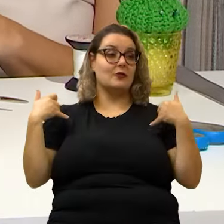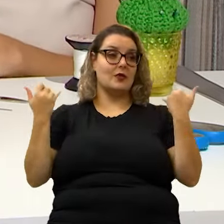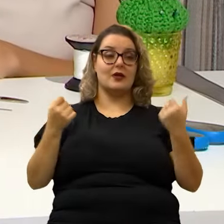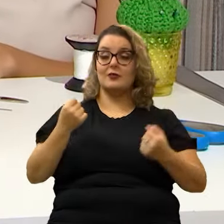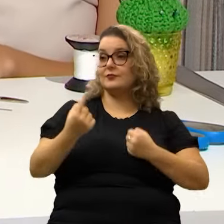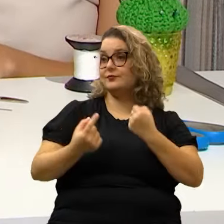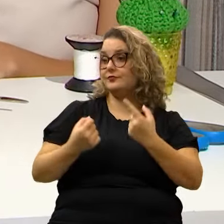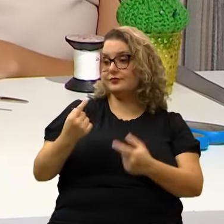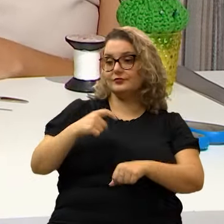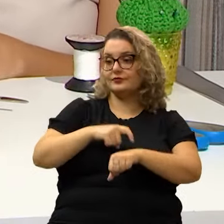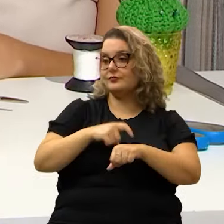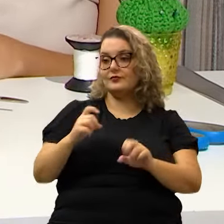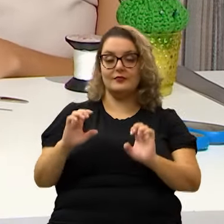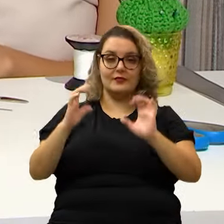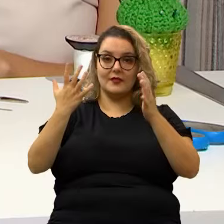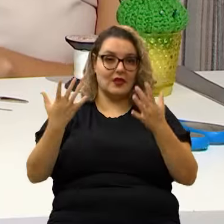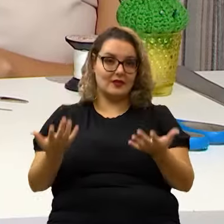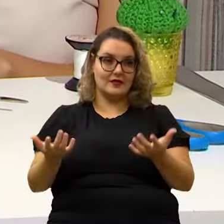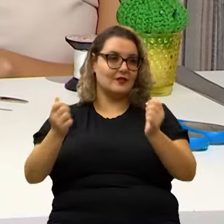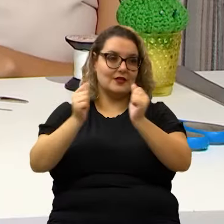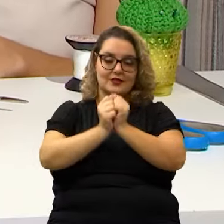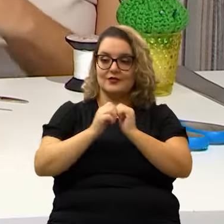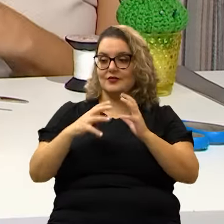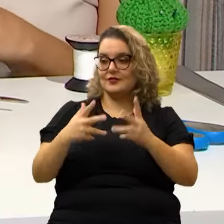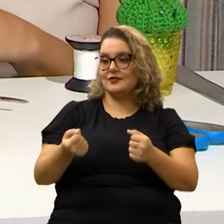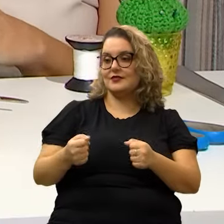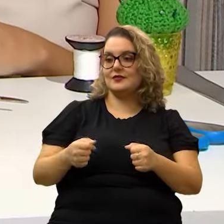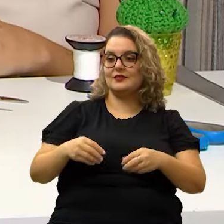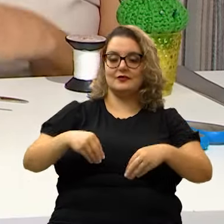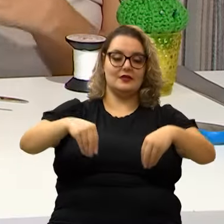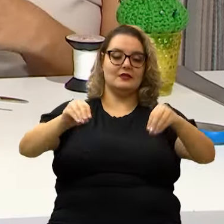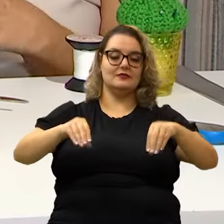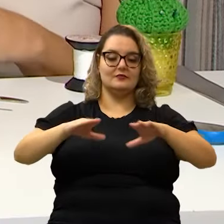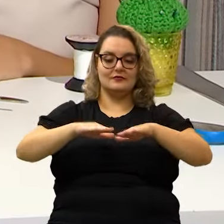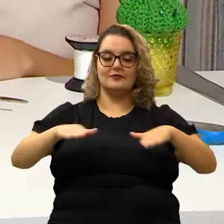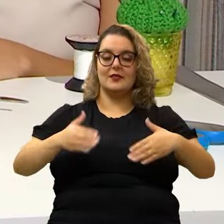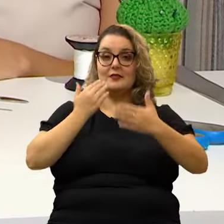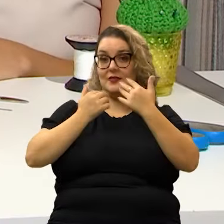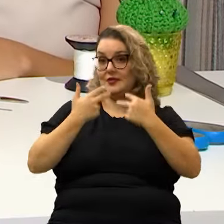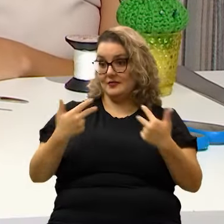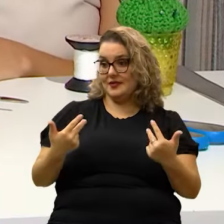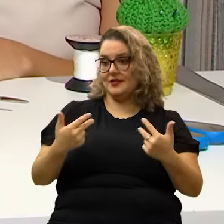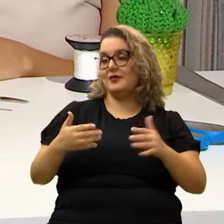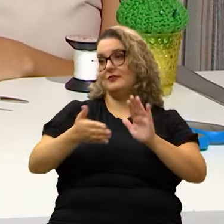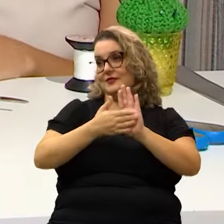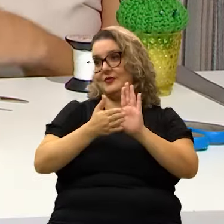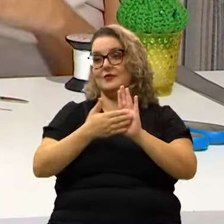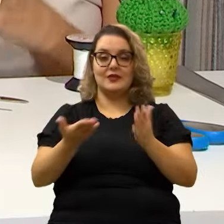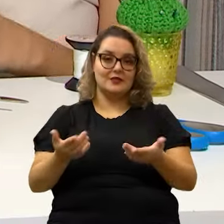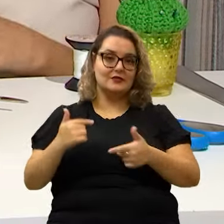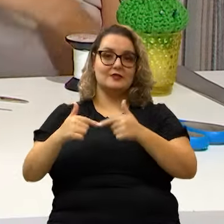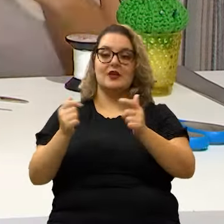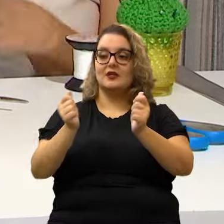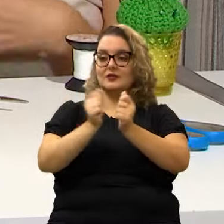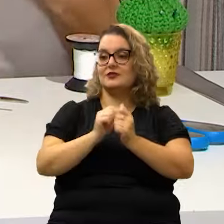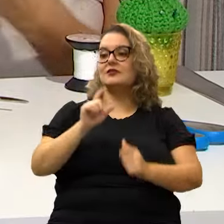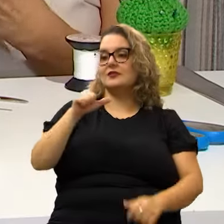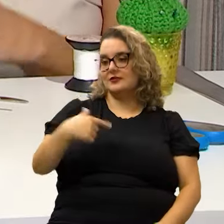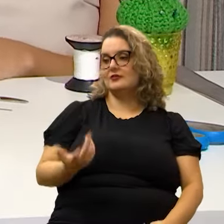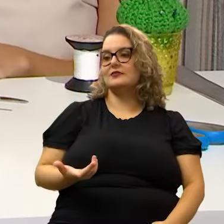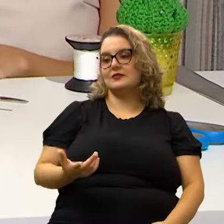aniversário, algum momento, algum evento que a gente reúne todas, faz um piquenique e aí a gente propõe um trabalho que todas possam fazer juntas e